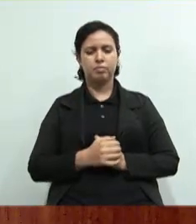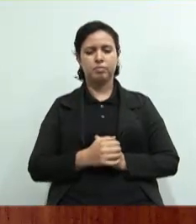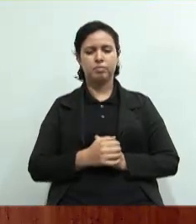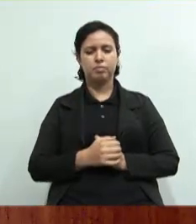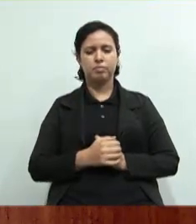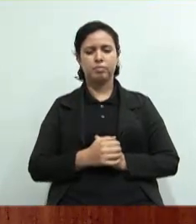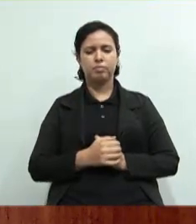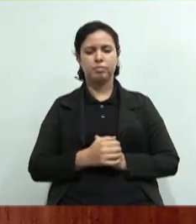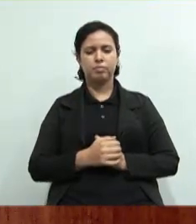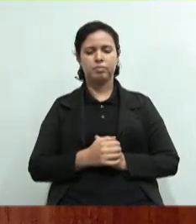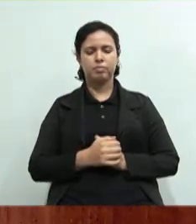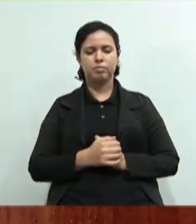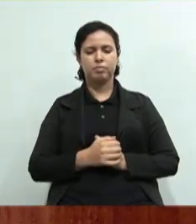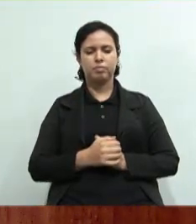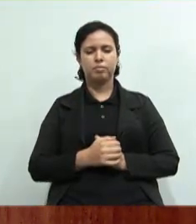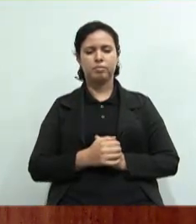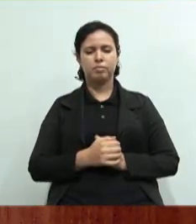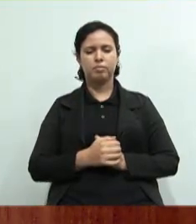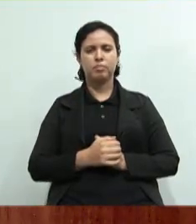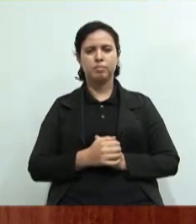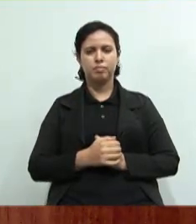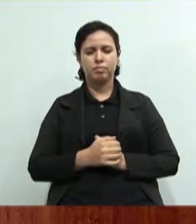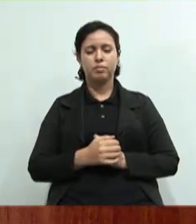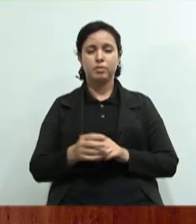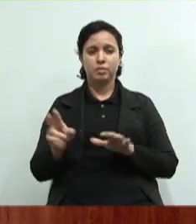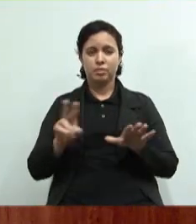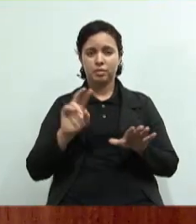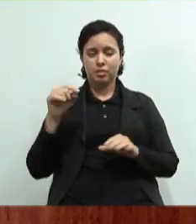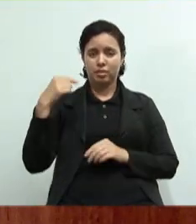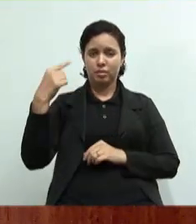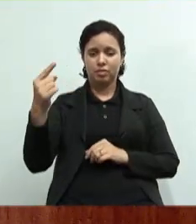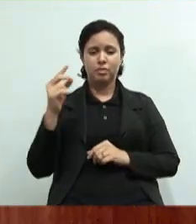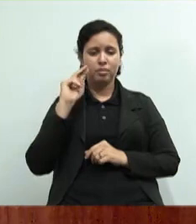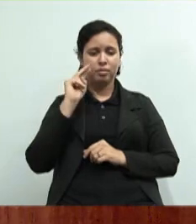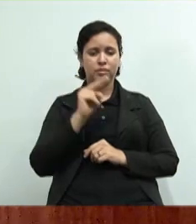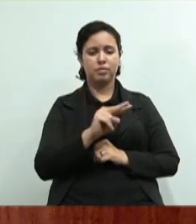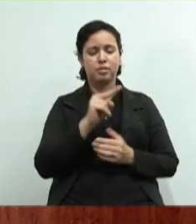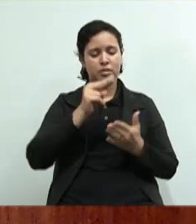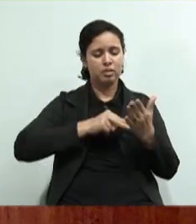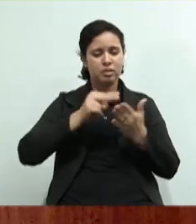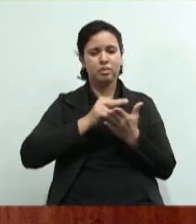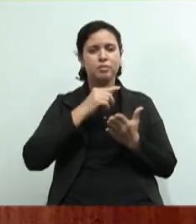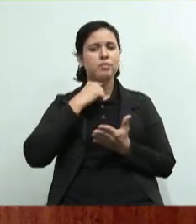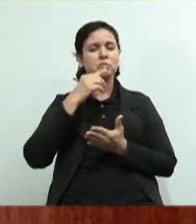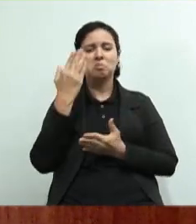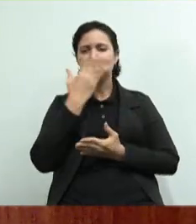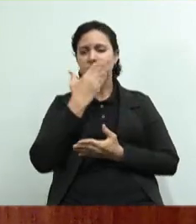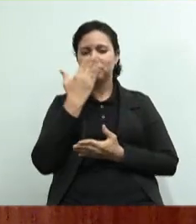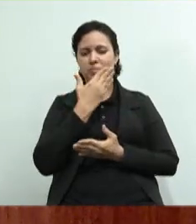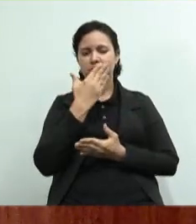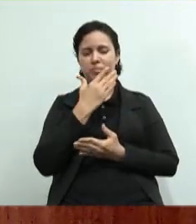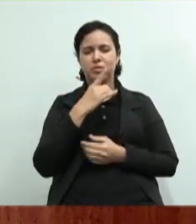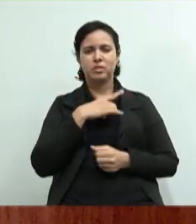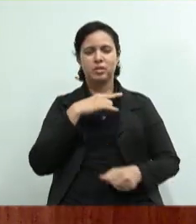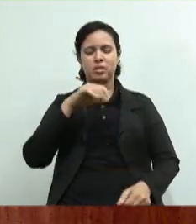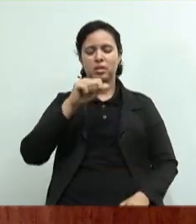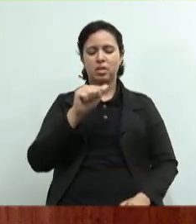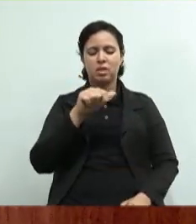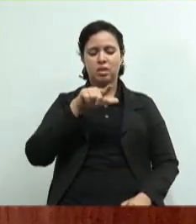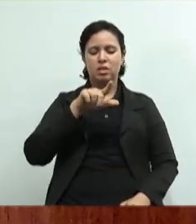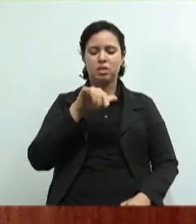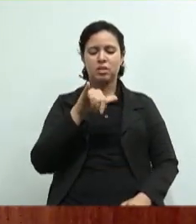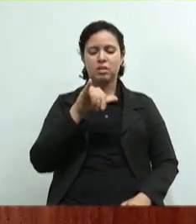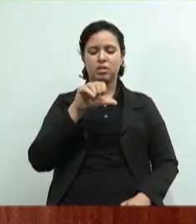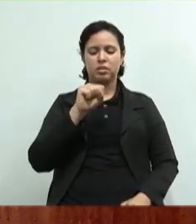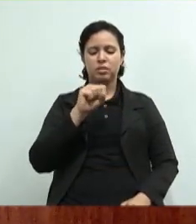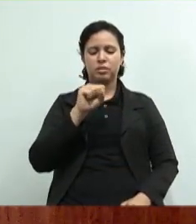Não dá de entender. Então eu vou deixar para a próxima, tá, Marcos? Ele respondeu. Só não dá de ver aqui. Que bom. Tem o Alisson. O Alisson